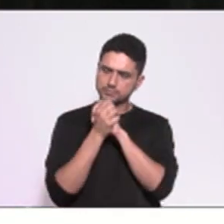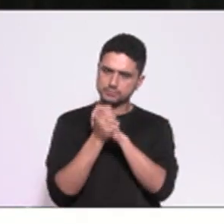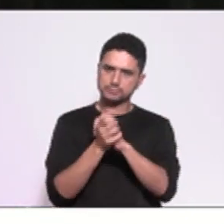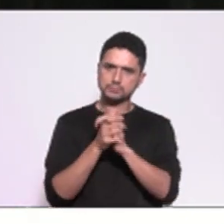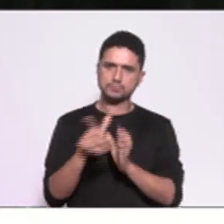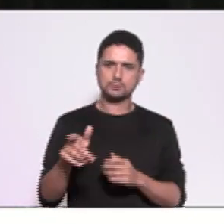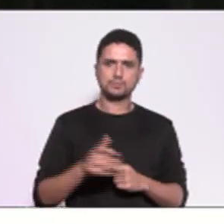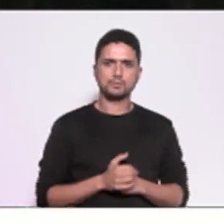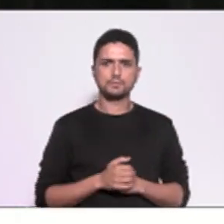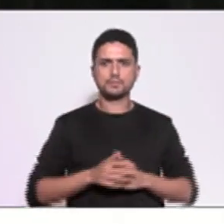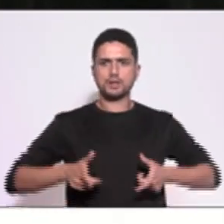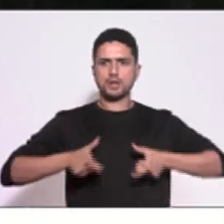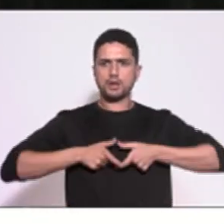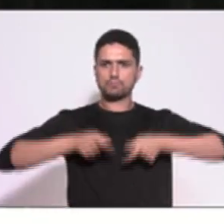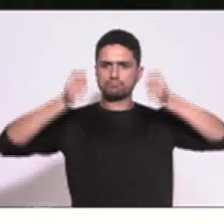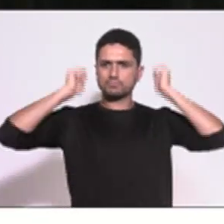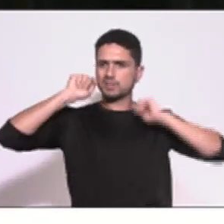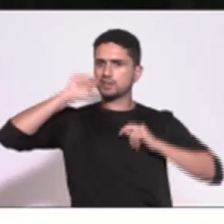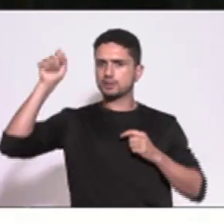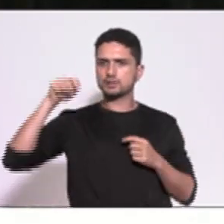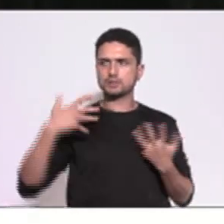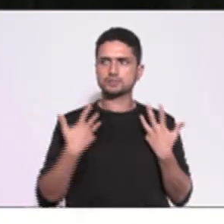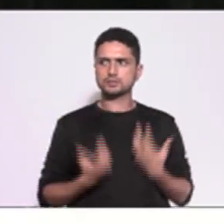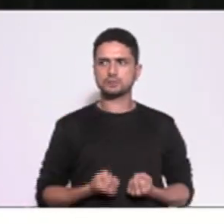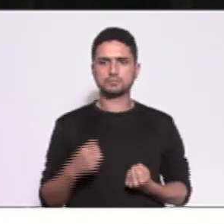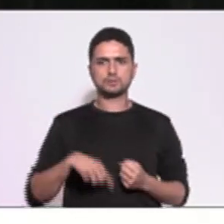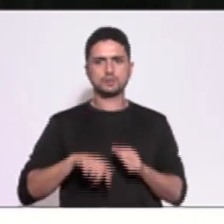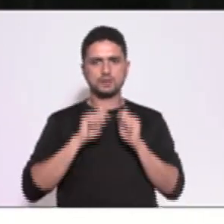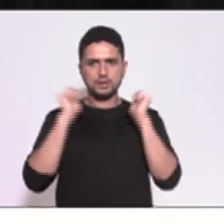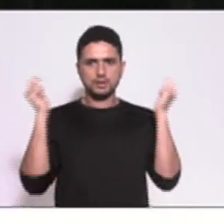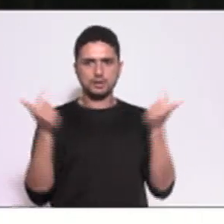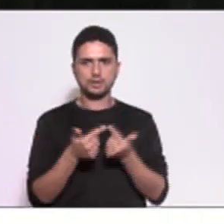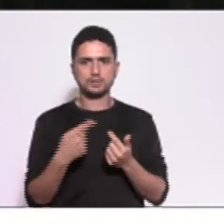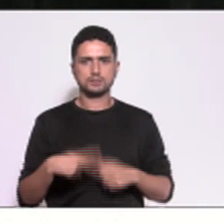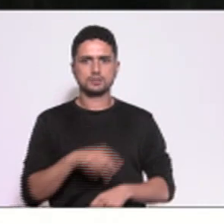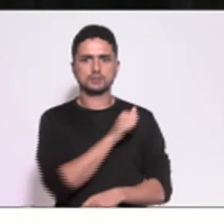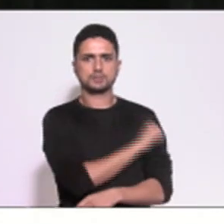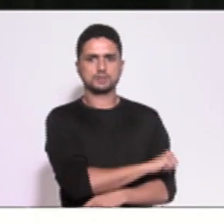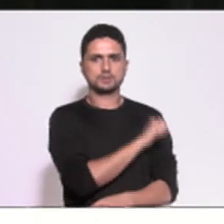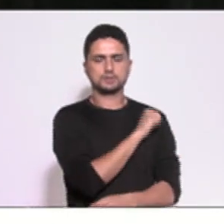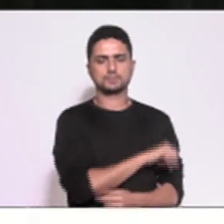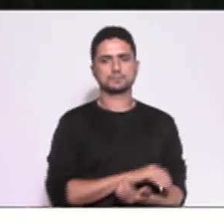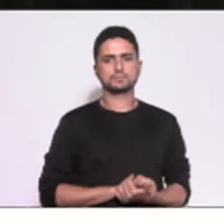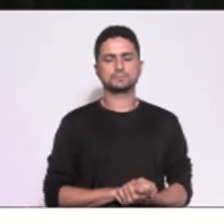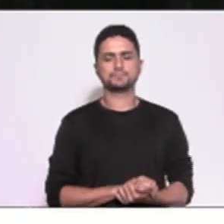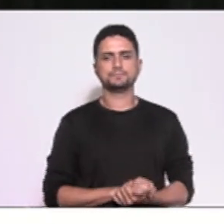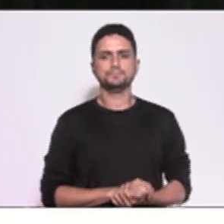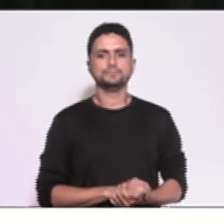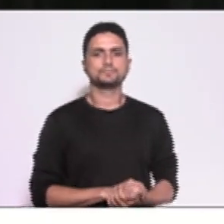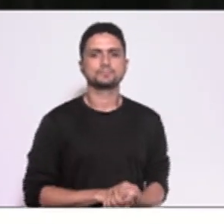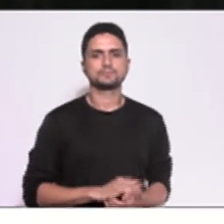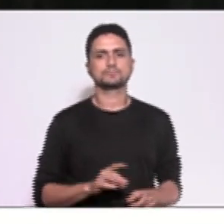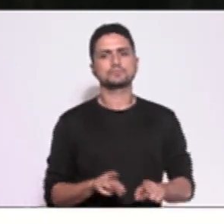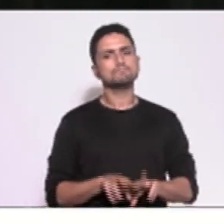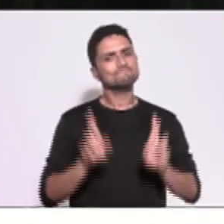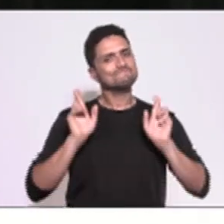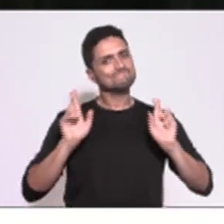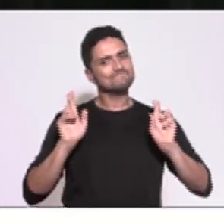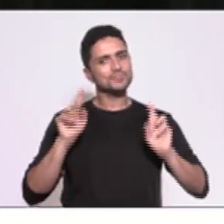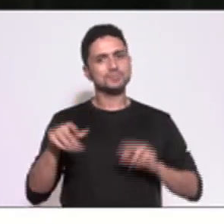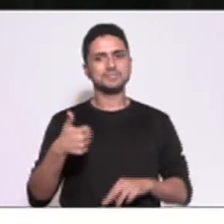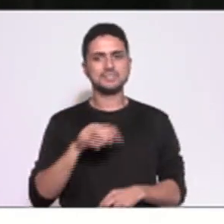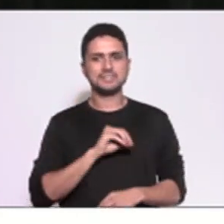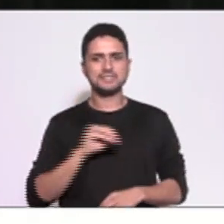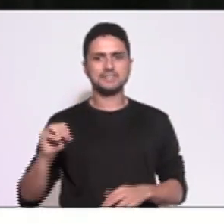pela mais alta comenda aqui da Assembleia Legislativa do Estado do Rio de Janeiro, desejando mais 100 anos de vida, que